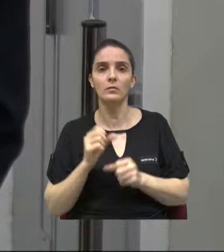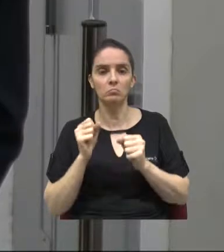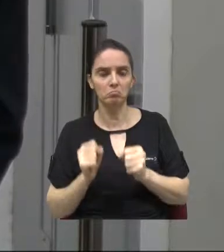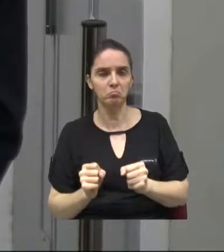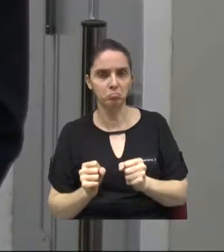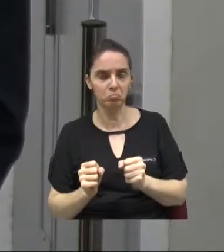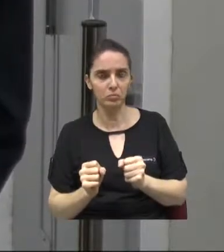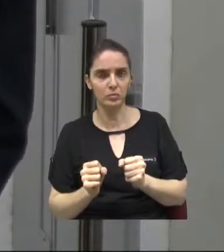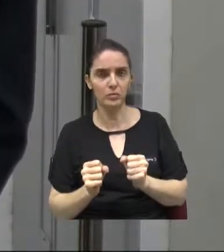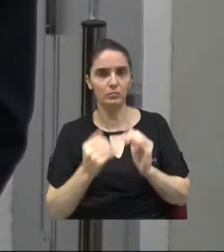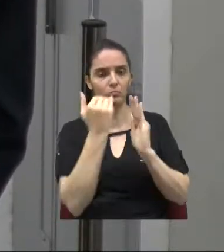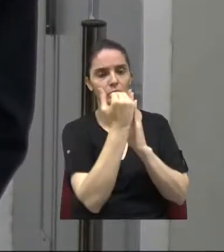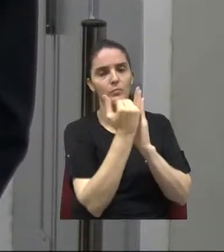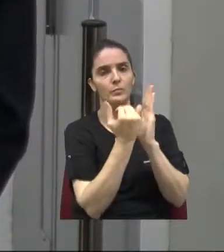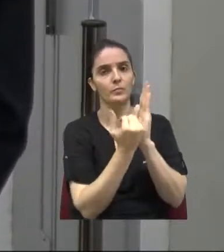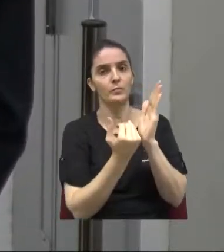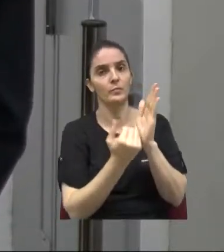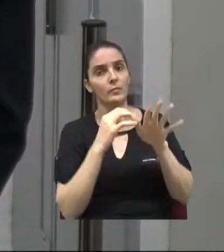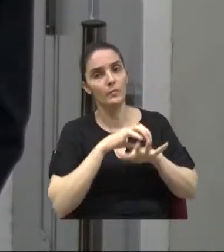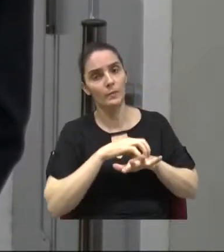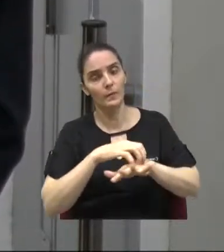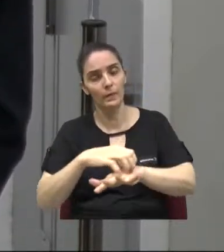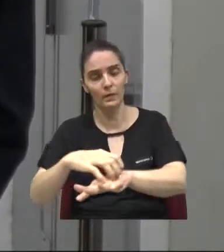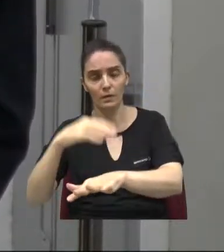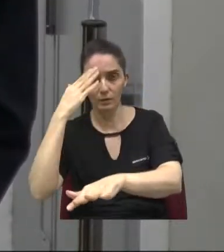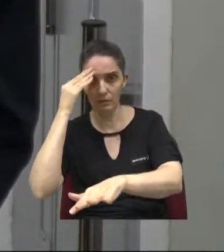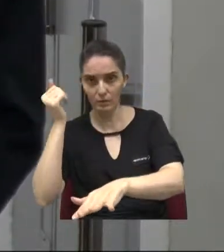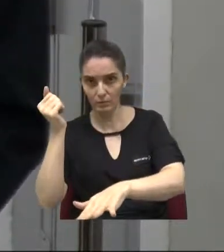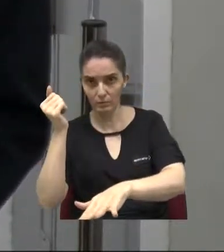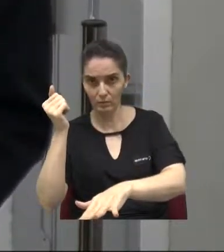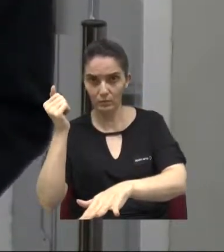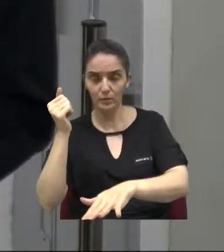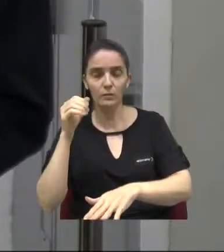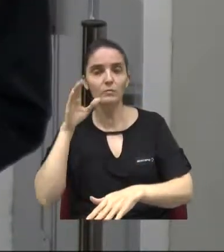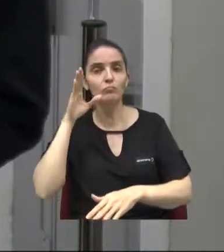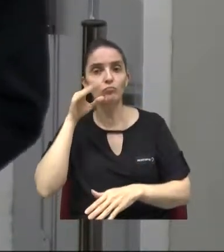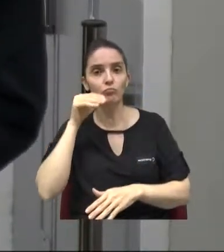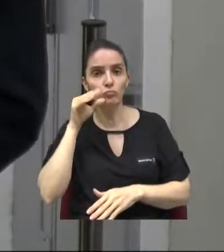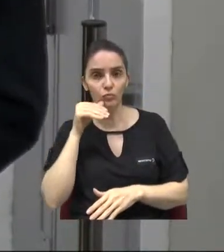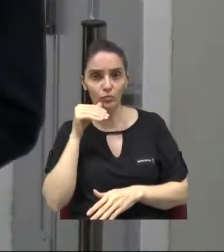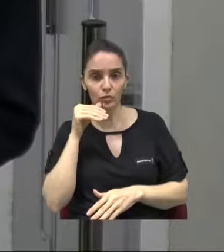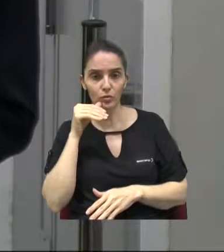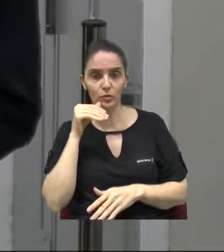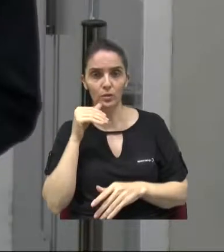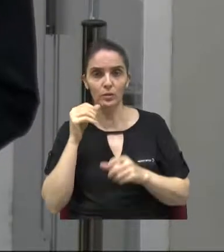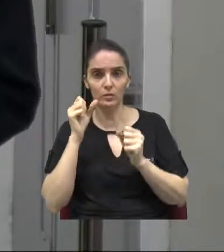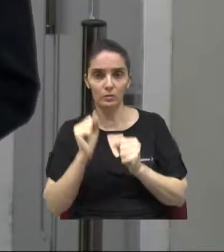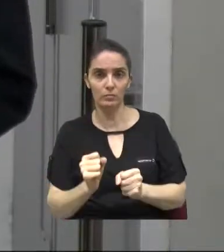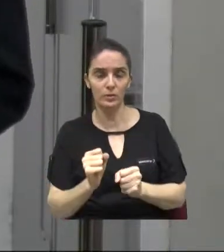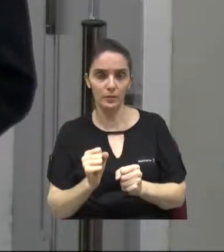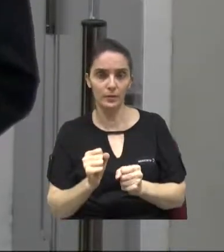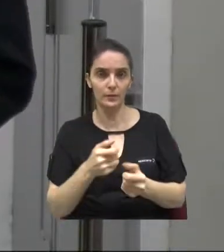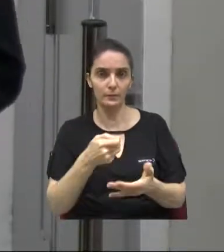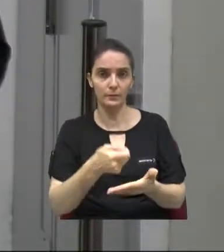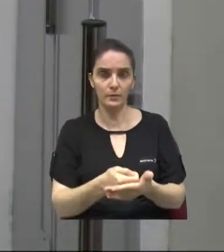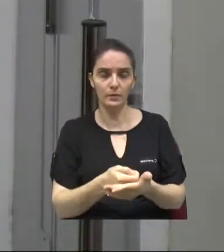ou até mesmo no edital, alguma situação que os funcionários possam ter suas verbas rescisórias resolvidas. O